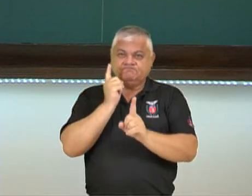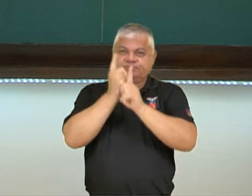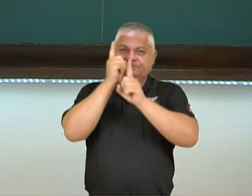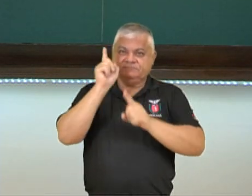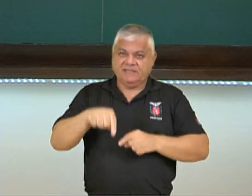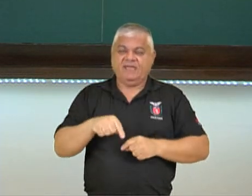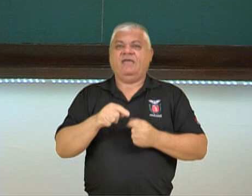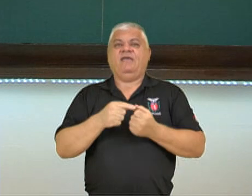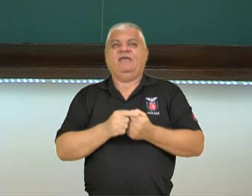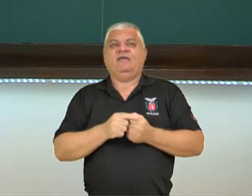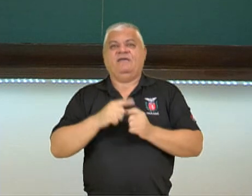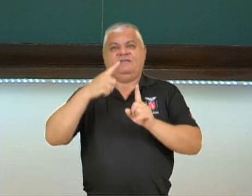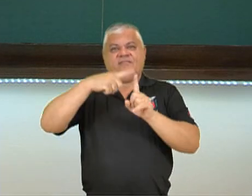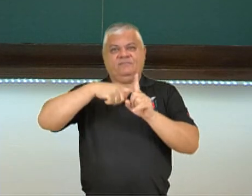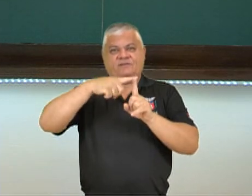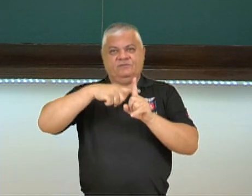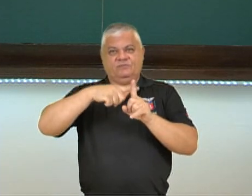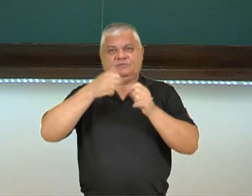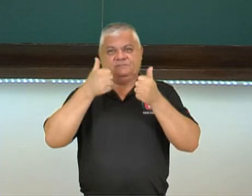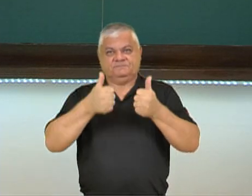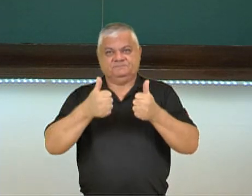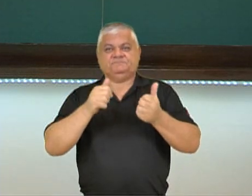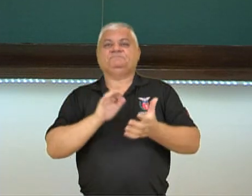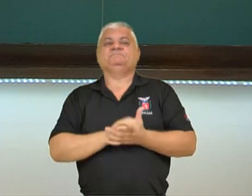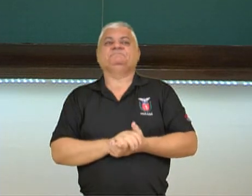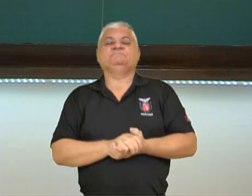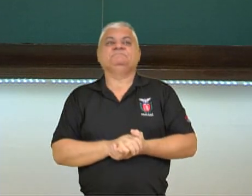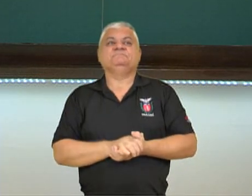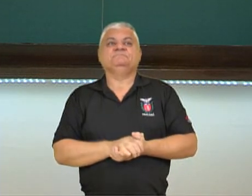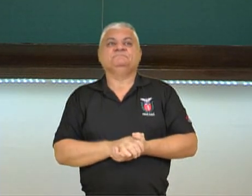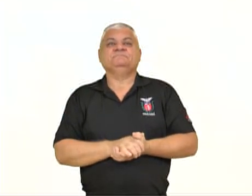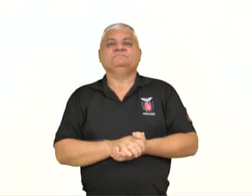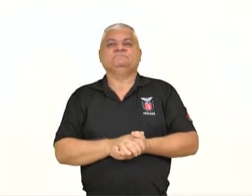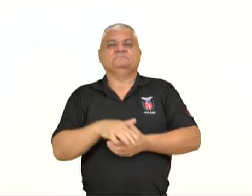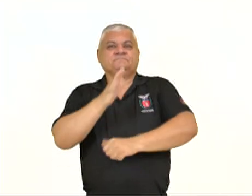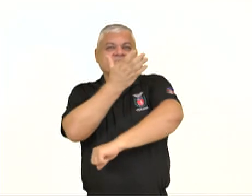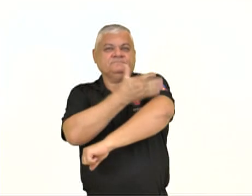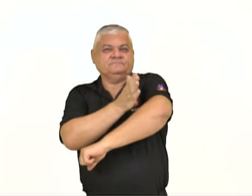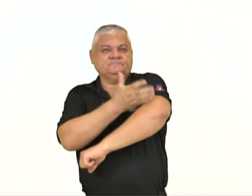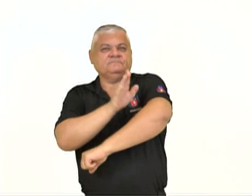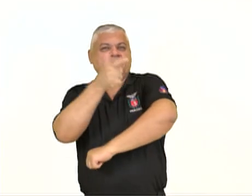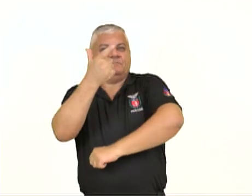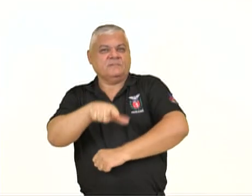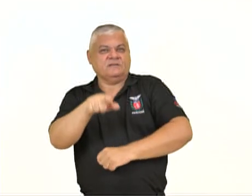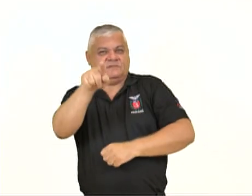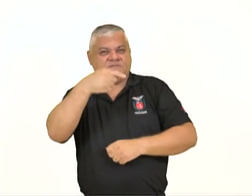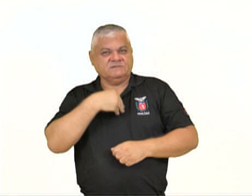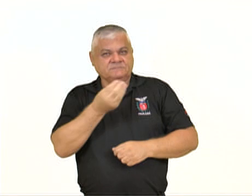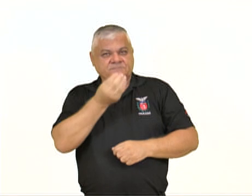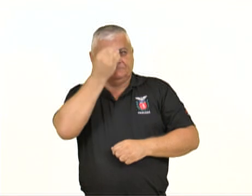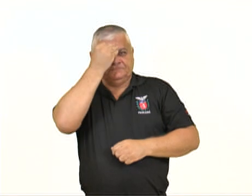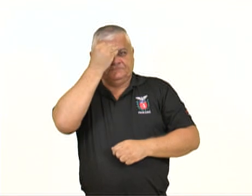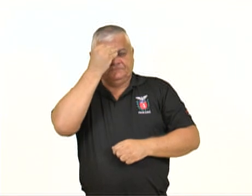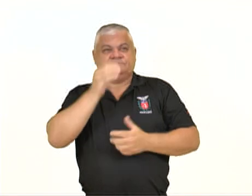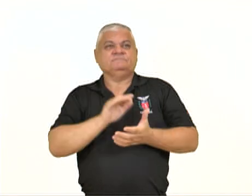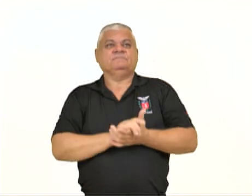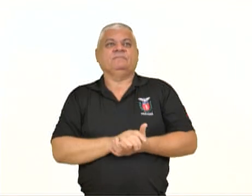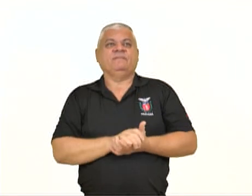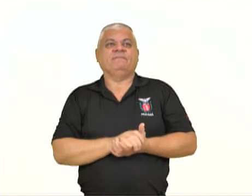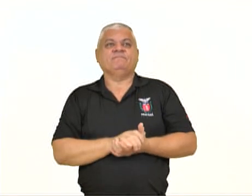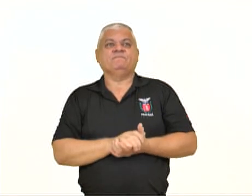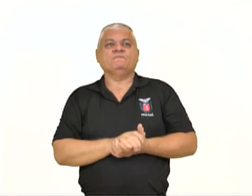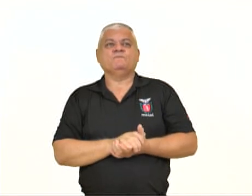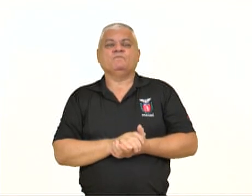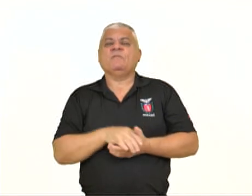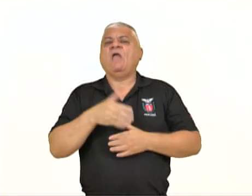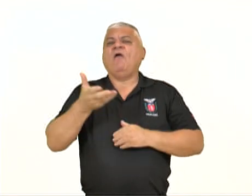grandeza vetorial. Vamos lá, meus queridos. Mais um exercício para ver se vocês estão espertos. Quando dizemos que a